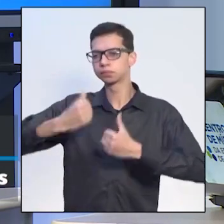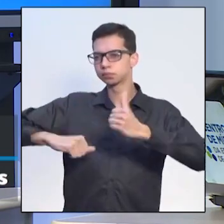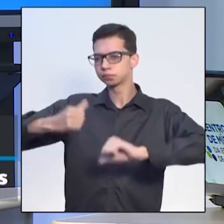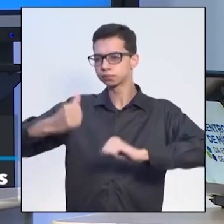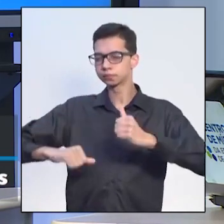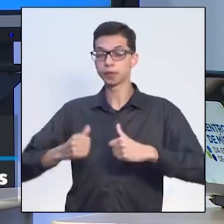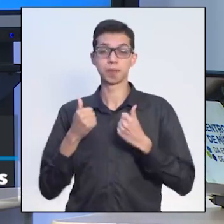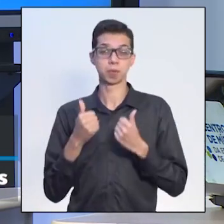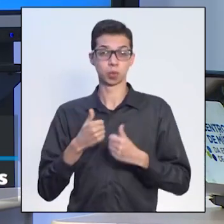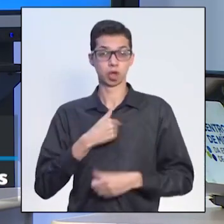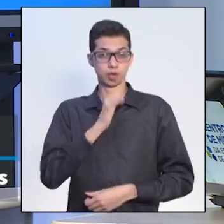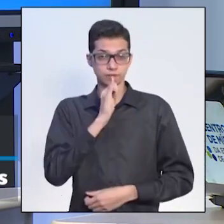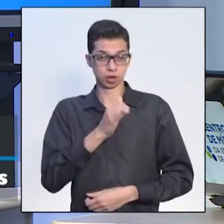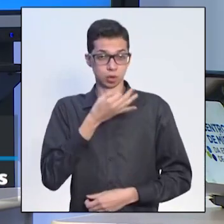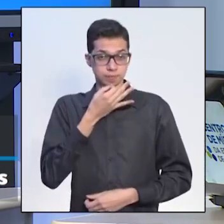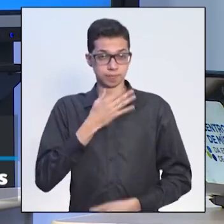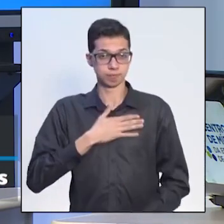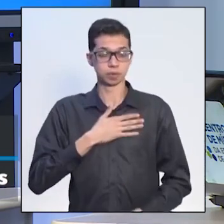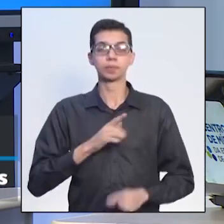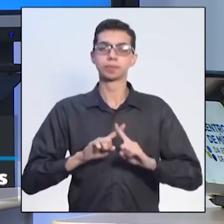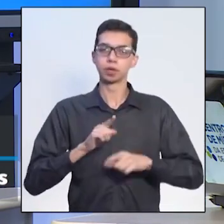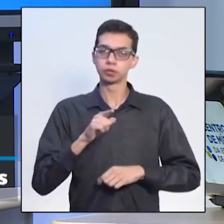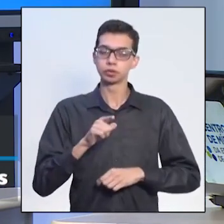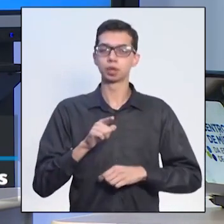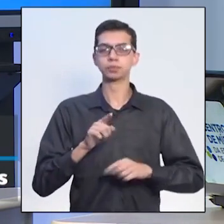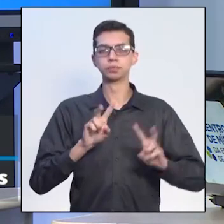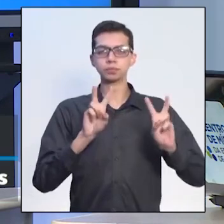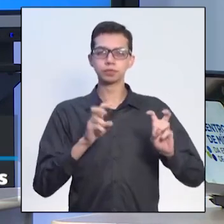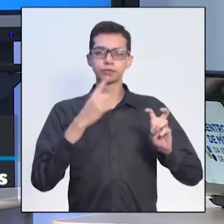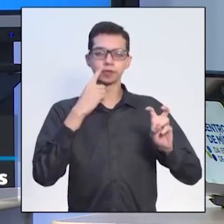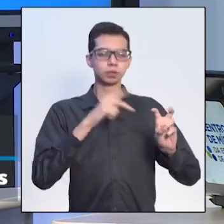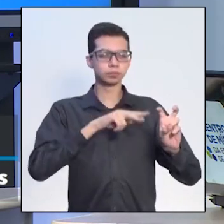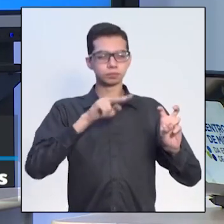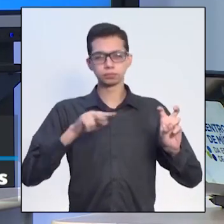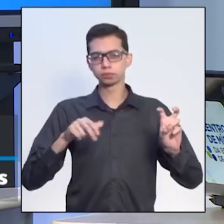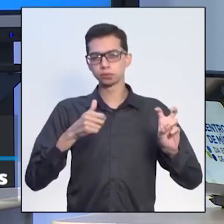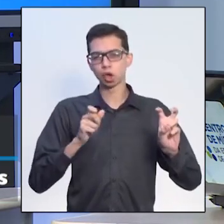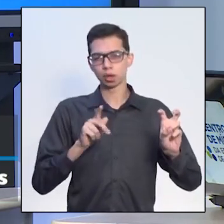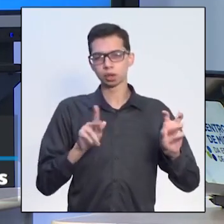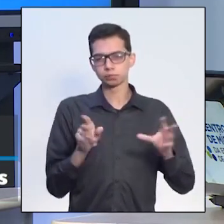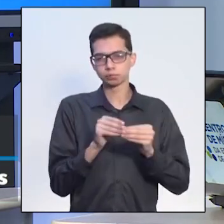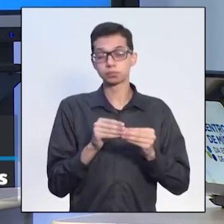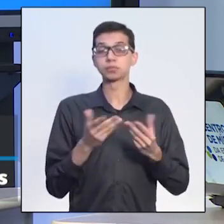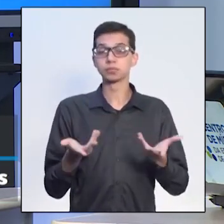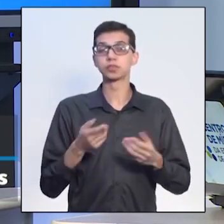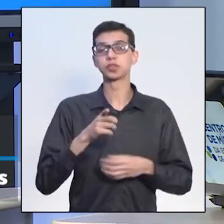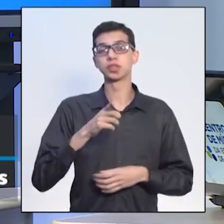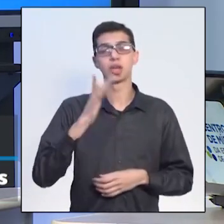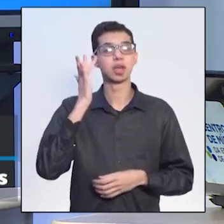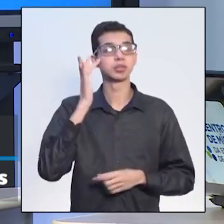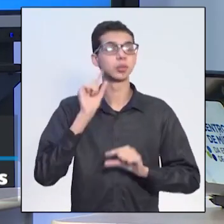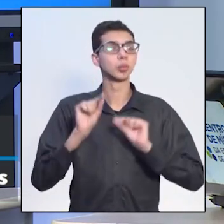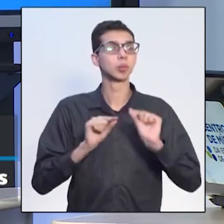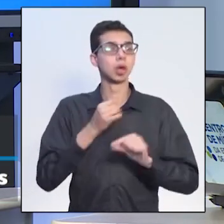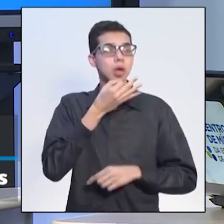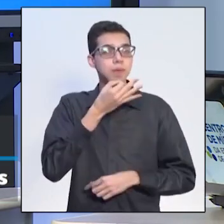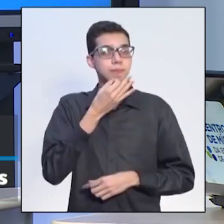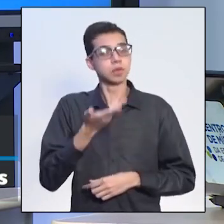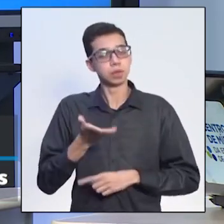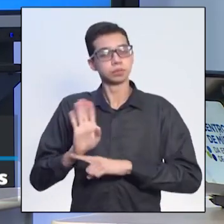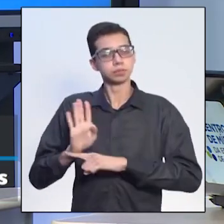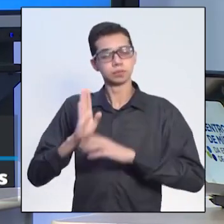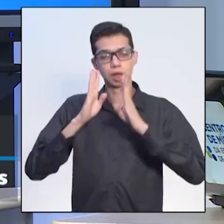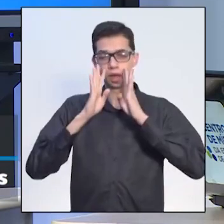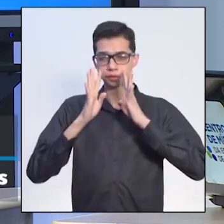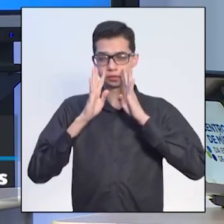o filme, a partir desta resenha, e assisti-lo ou não. Então, para ficar bem clara a estrutura de uma resenha, vamos lá, seguindo